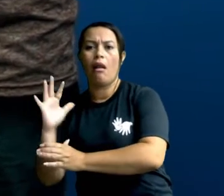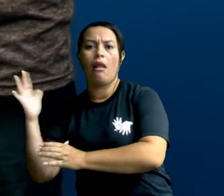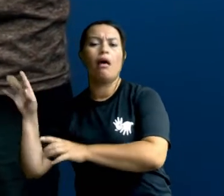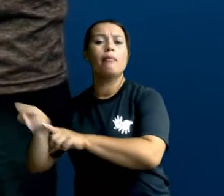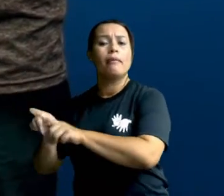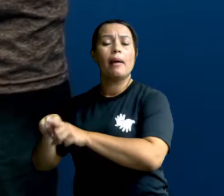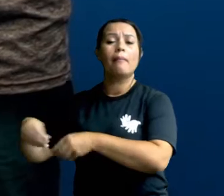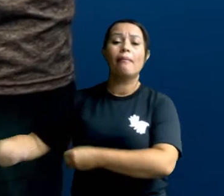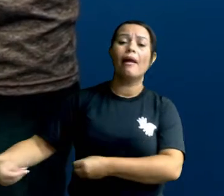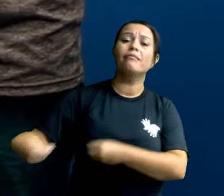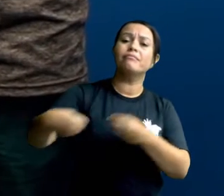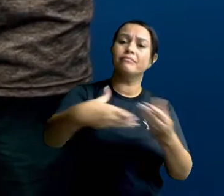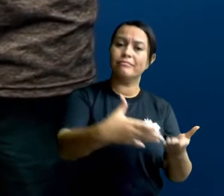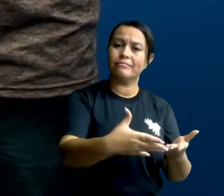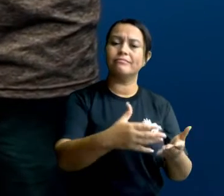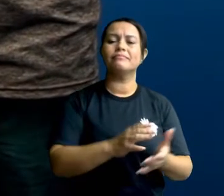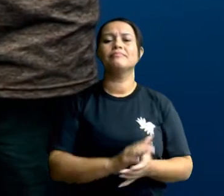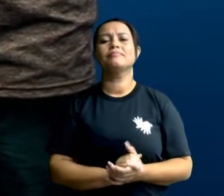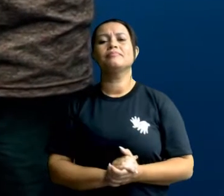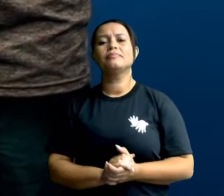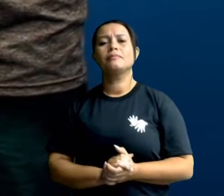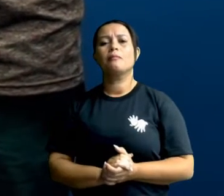contingente populacional que vai surgindo.